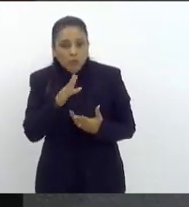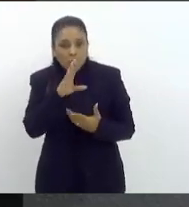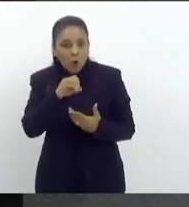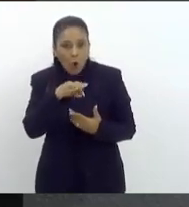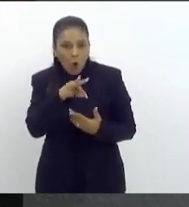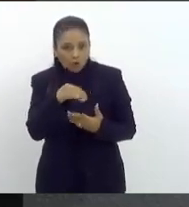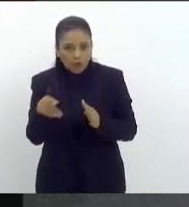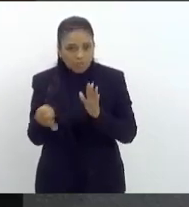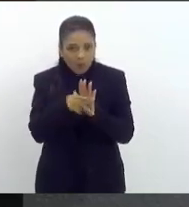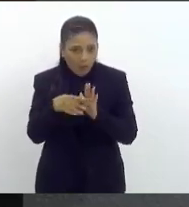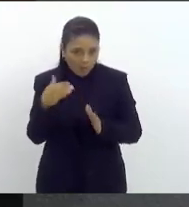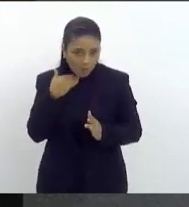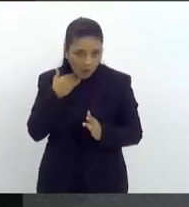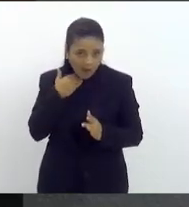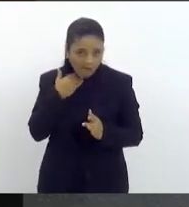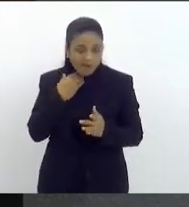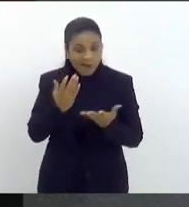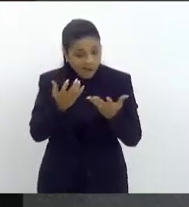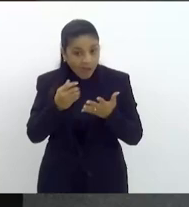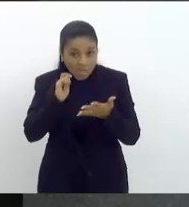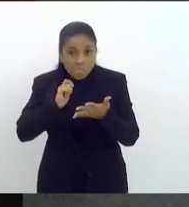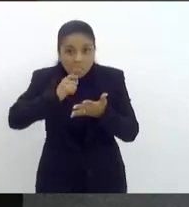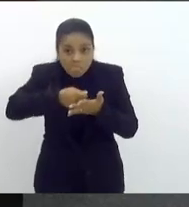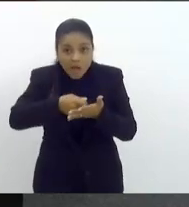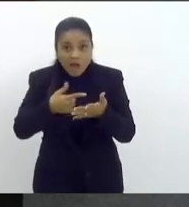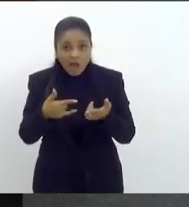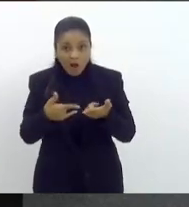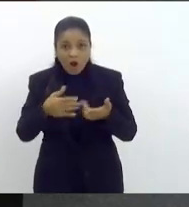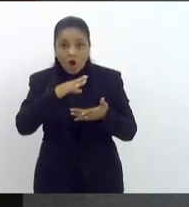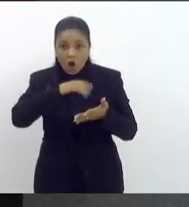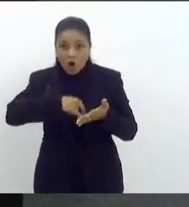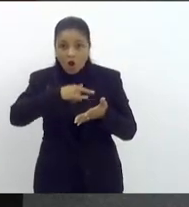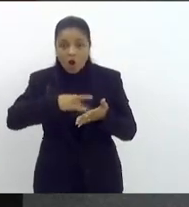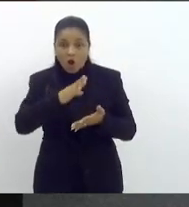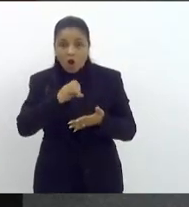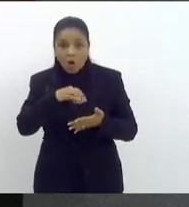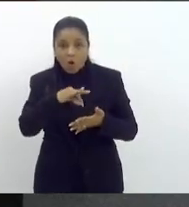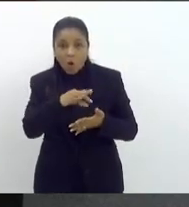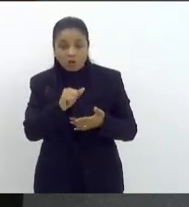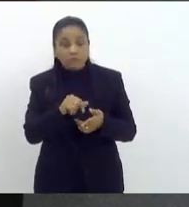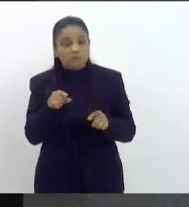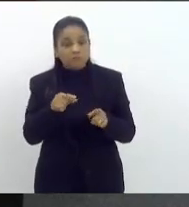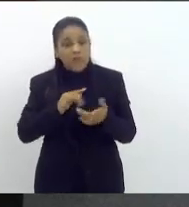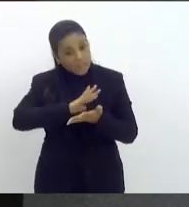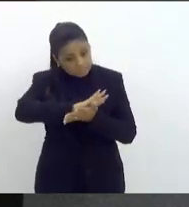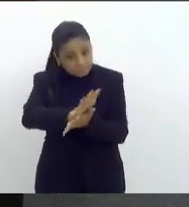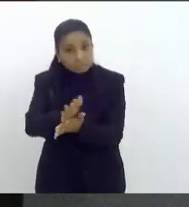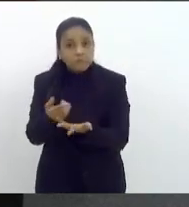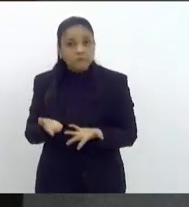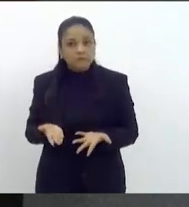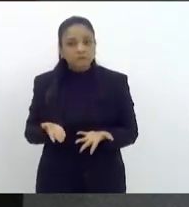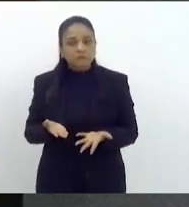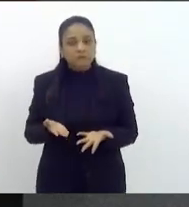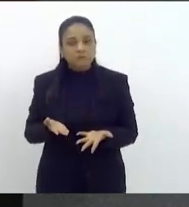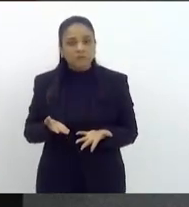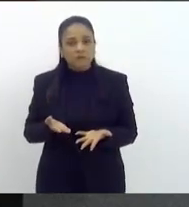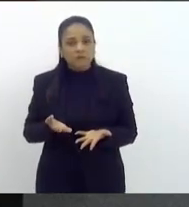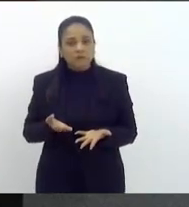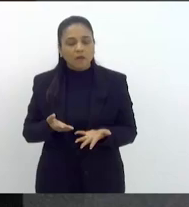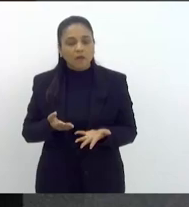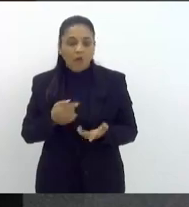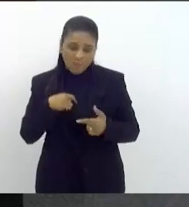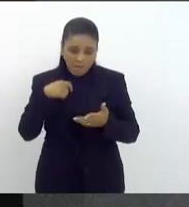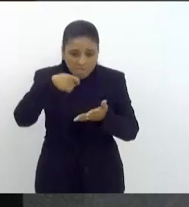uma visão completamente totalitária e discriminatória tipo assim olha para